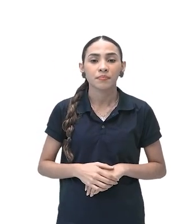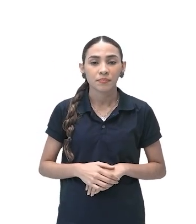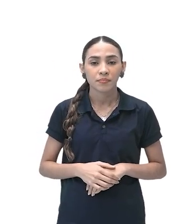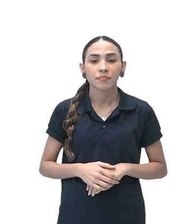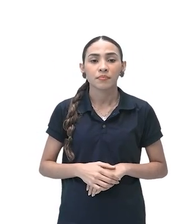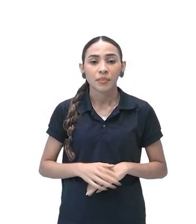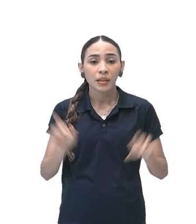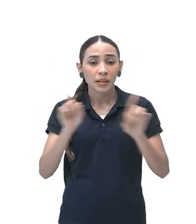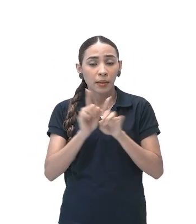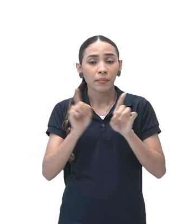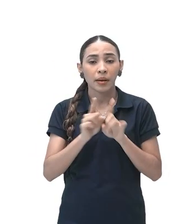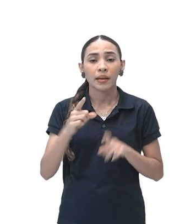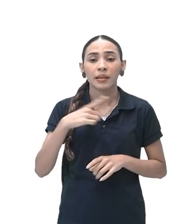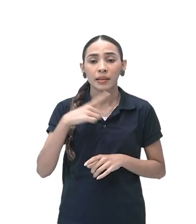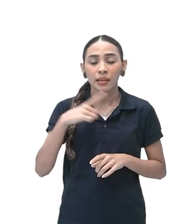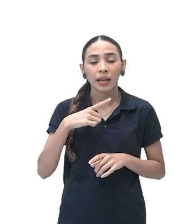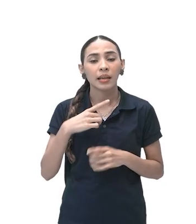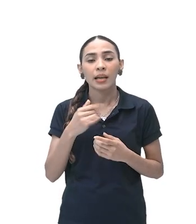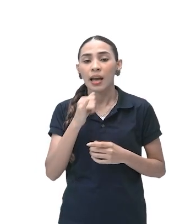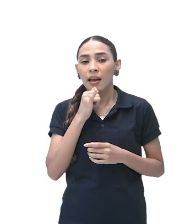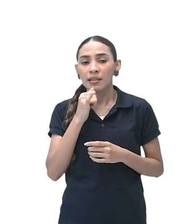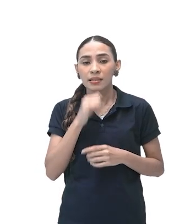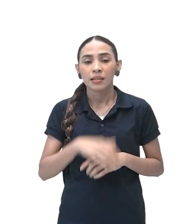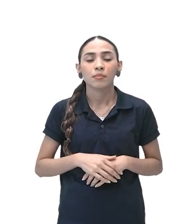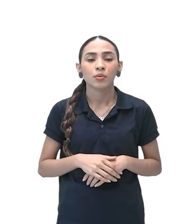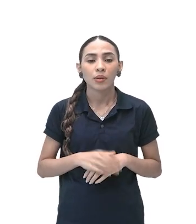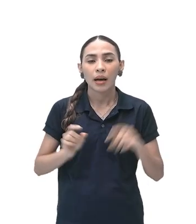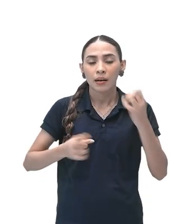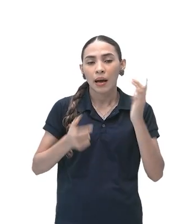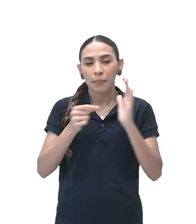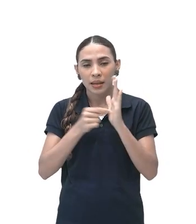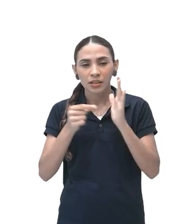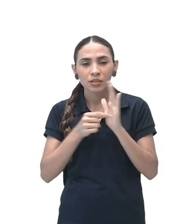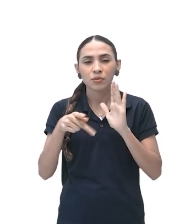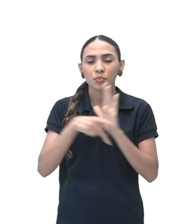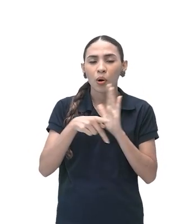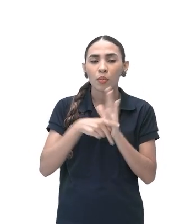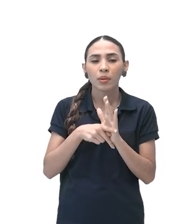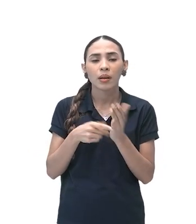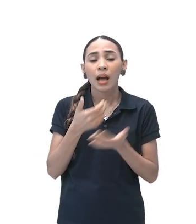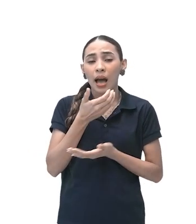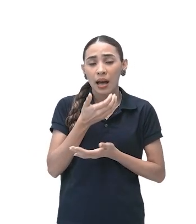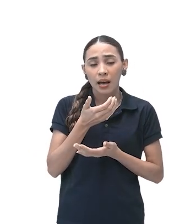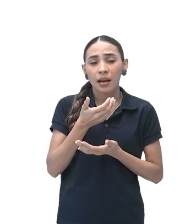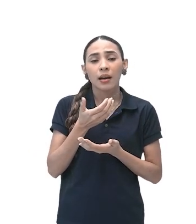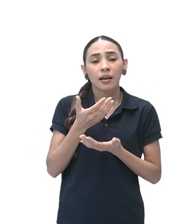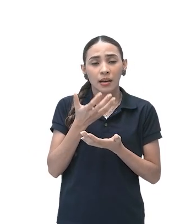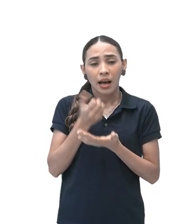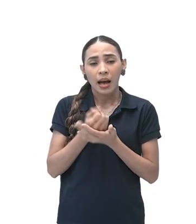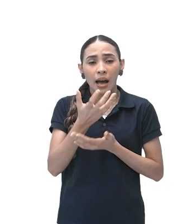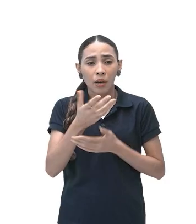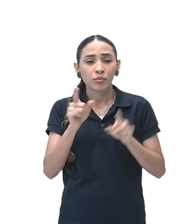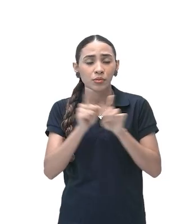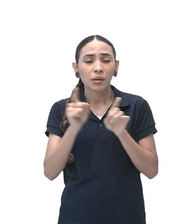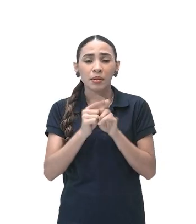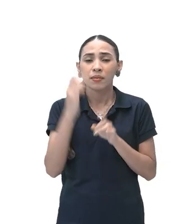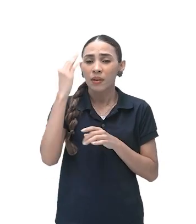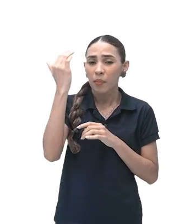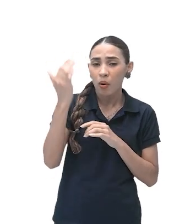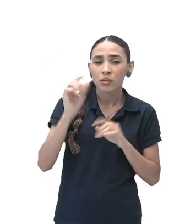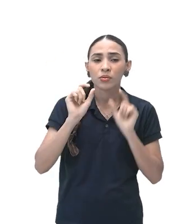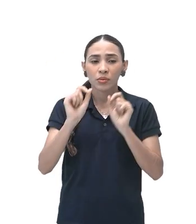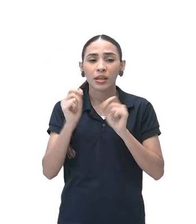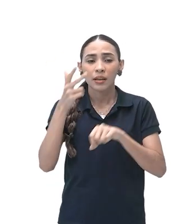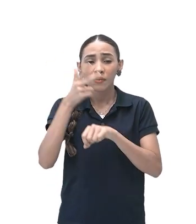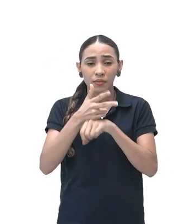estão disponíveis também em plataformas de áudio, correto? Que recentemente também se popularizaram na forma